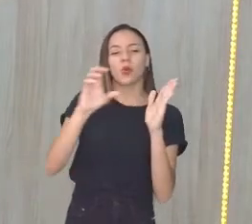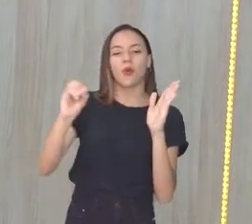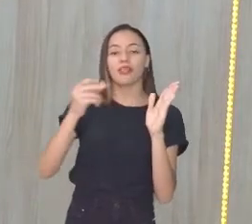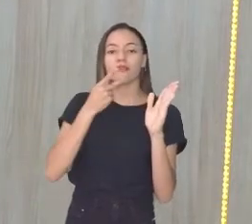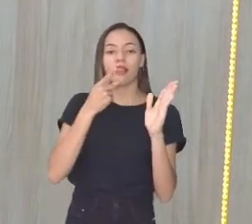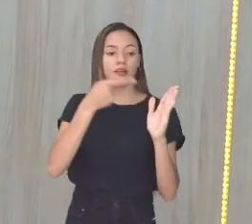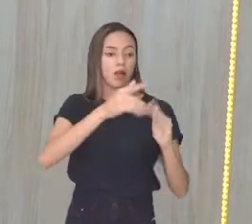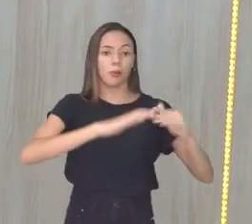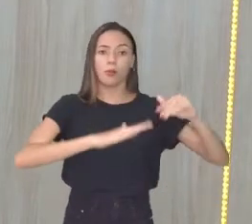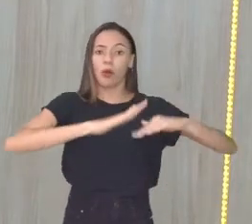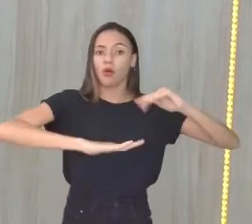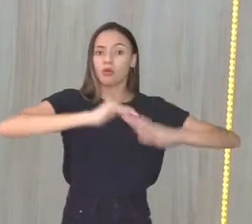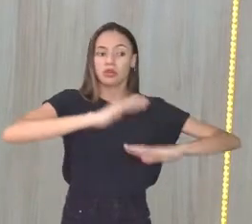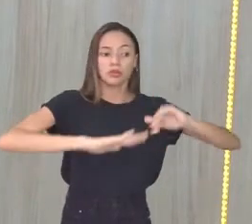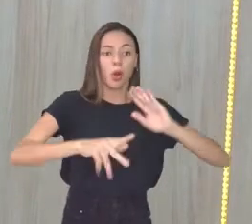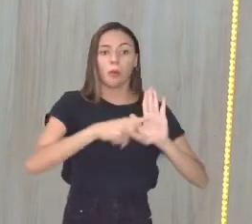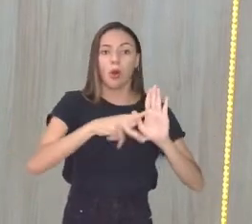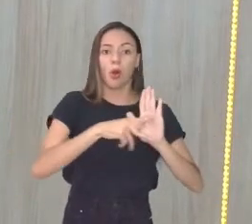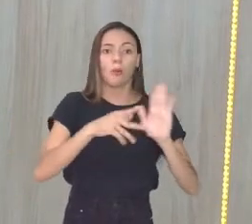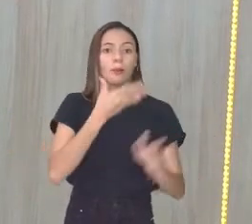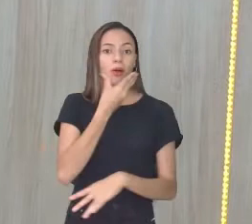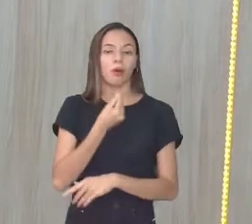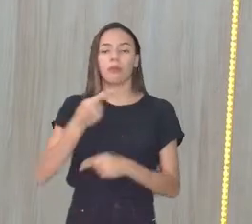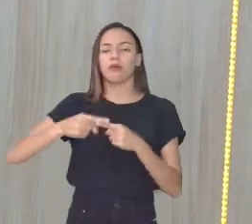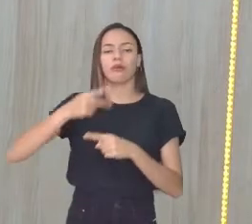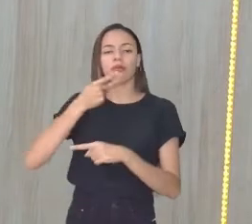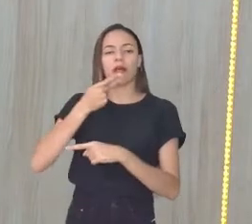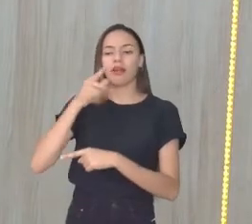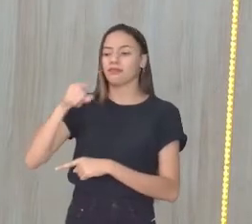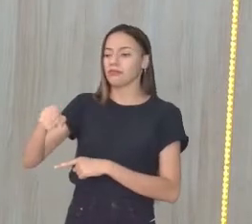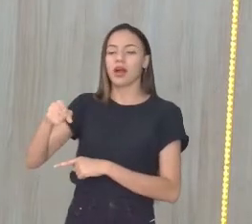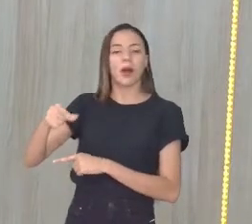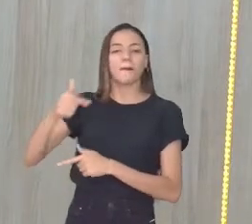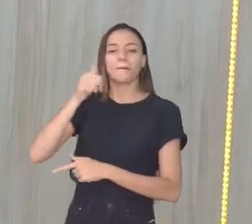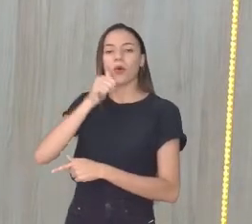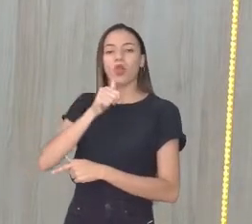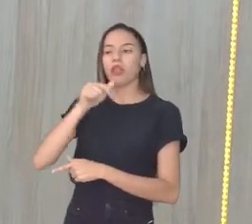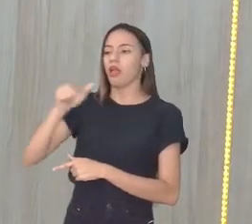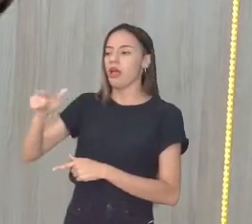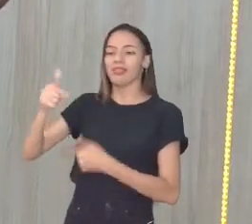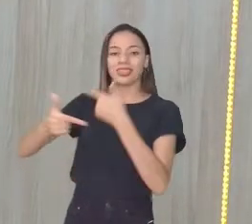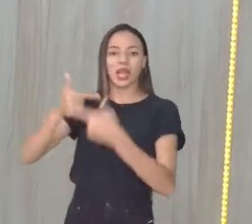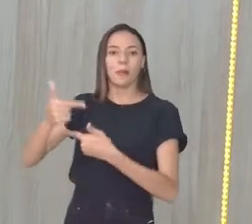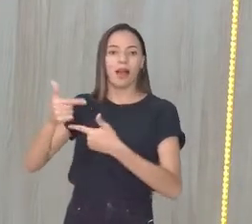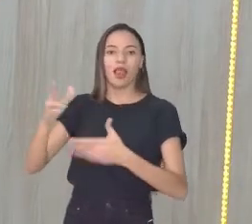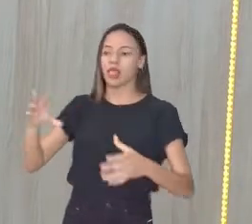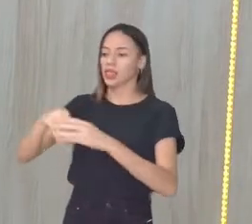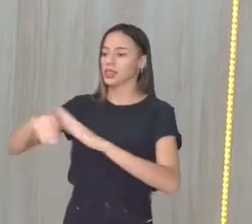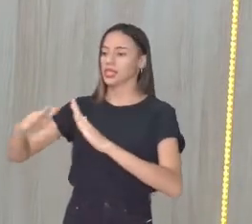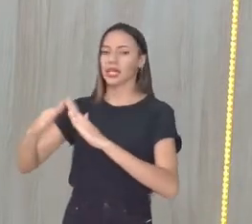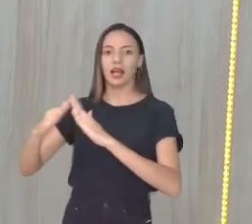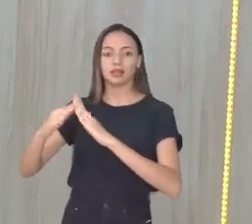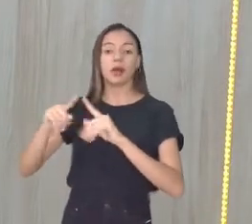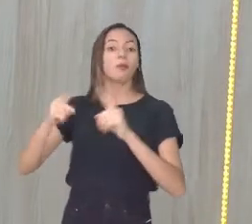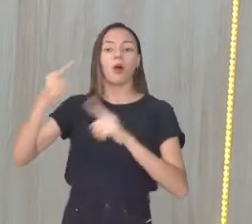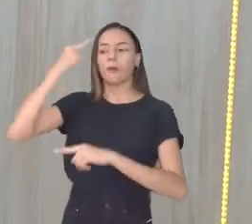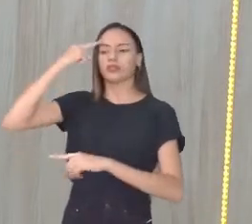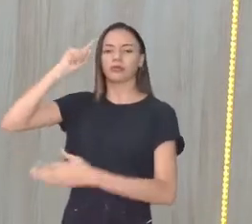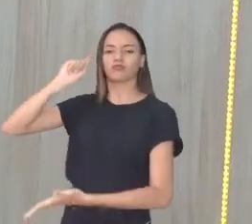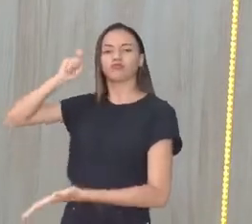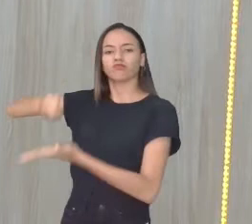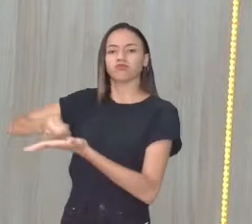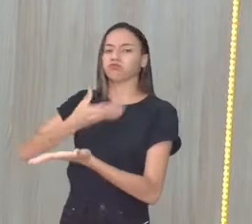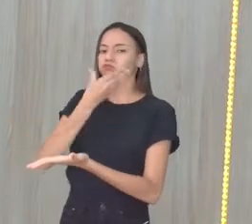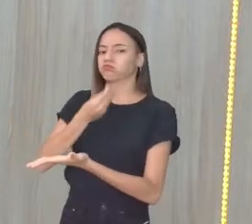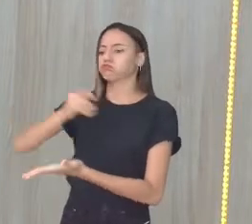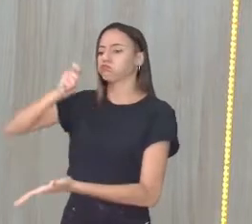mulher. Em princípio, mulher era para trabalhar em casa, era o trabalho de casa doméstico, né? Que é uma mentalidade machista de uma época, né? De uma